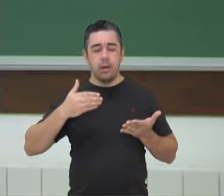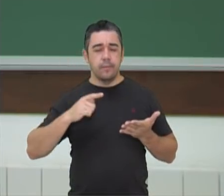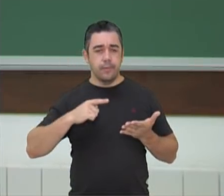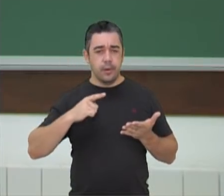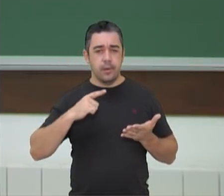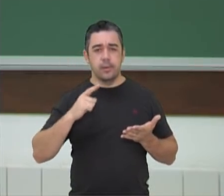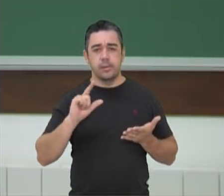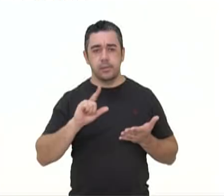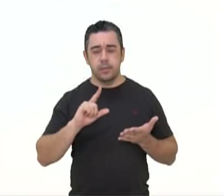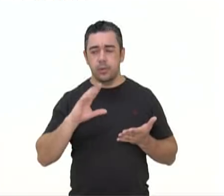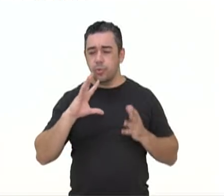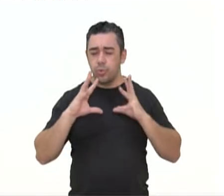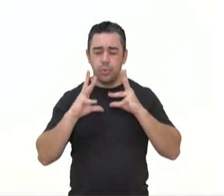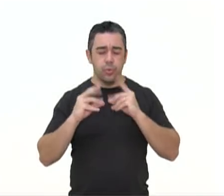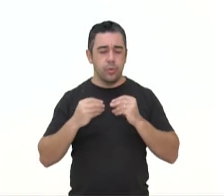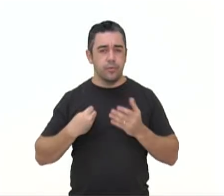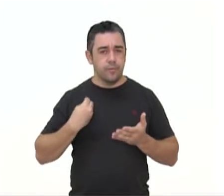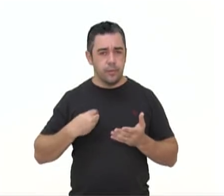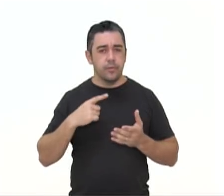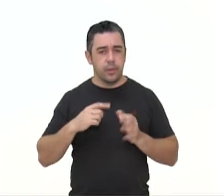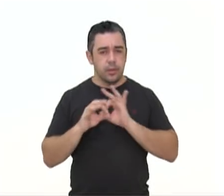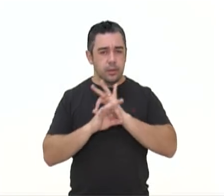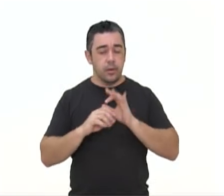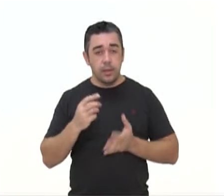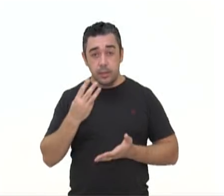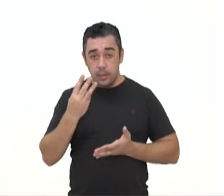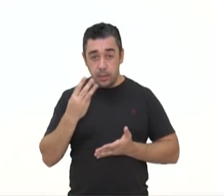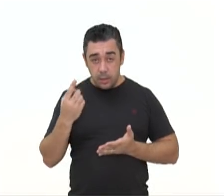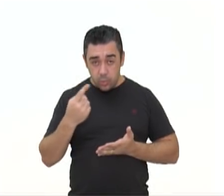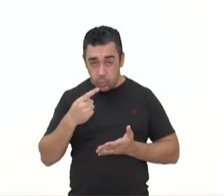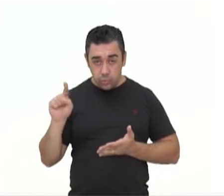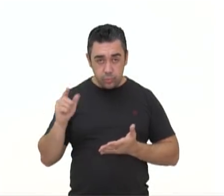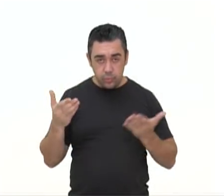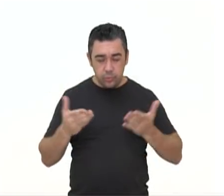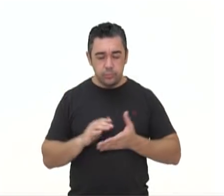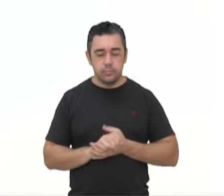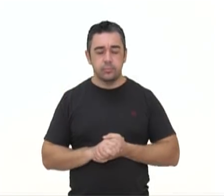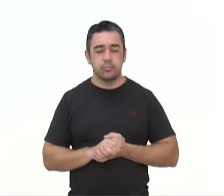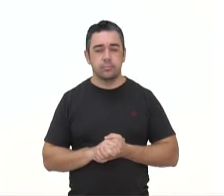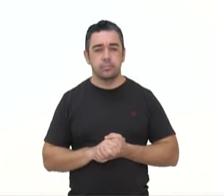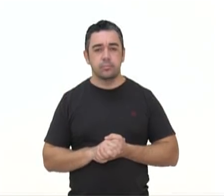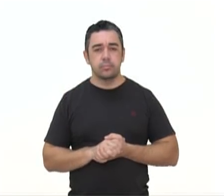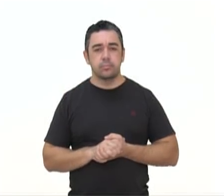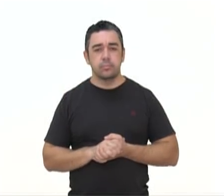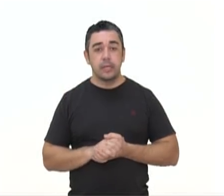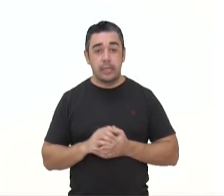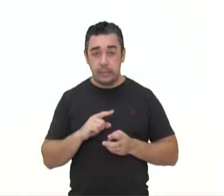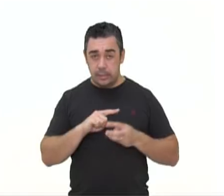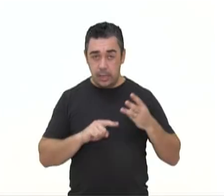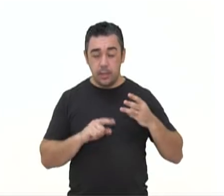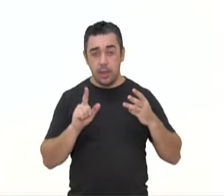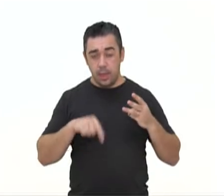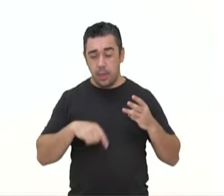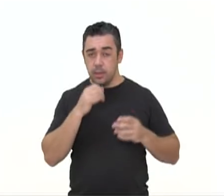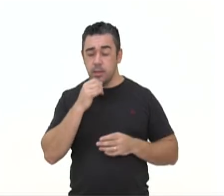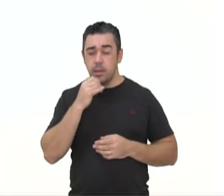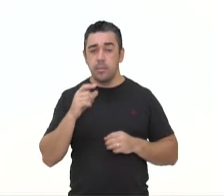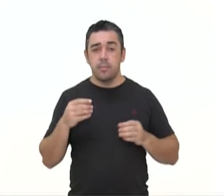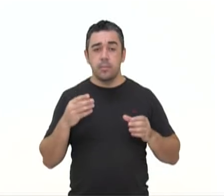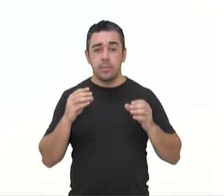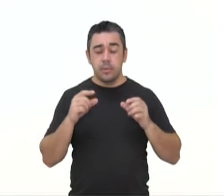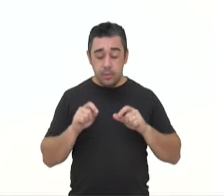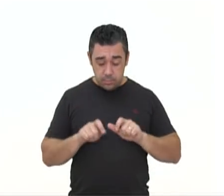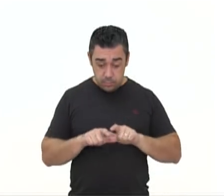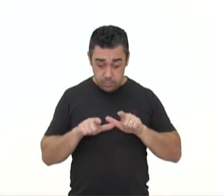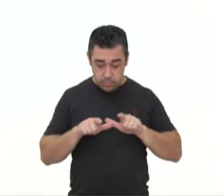vivo é formado por células. Vamos para o nosso terceiro e último quiz de hoje? 3. Fazem parte do sistema de ampliação